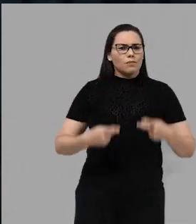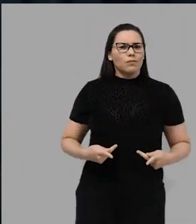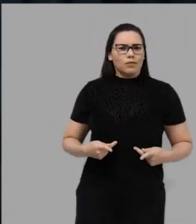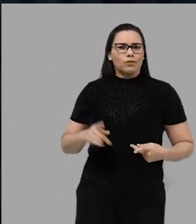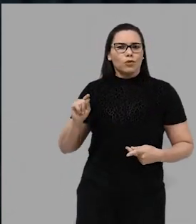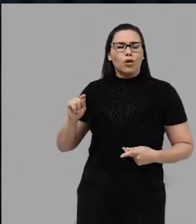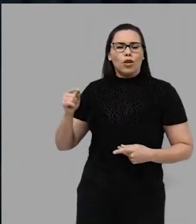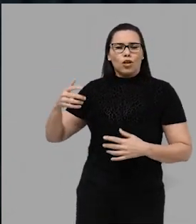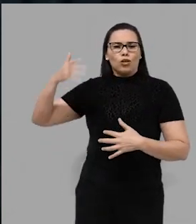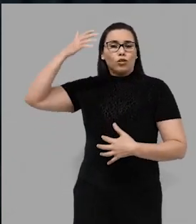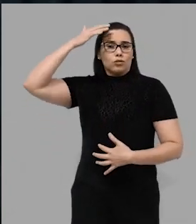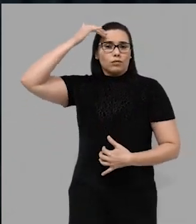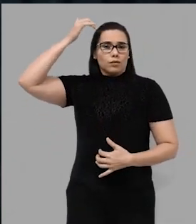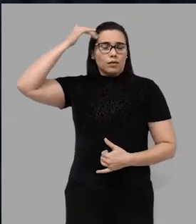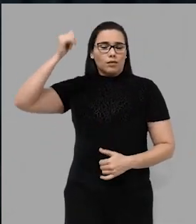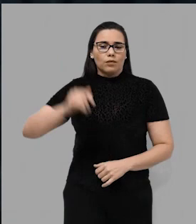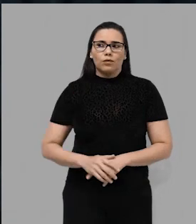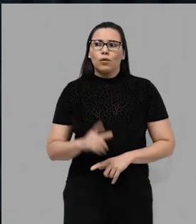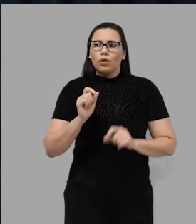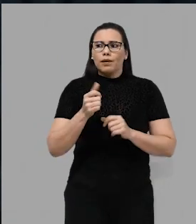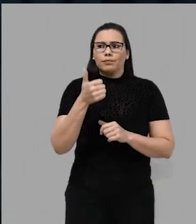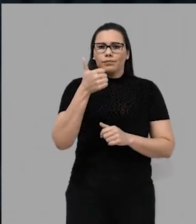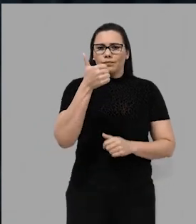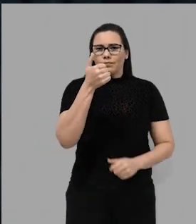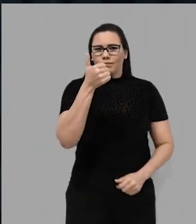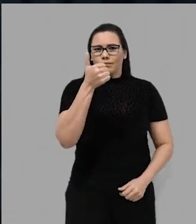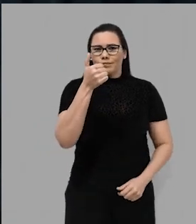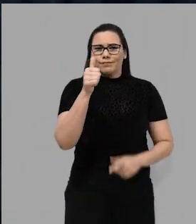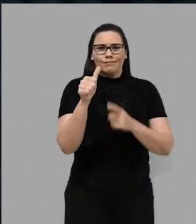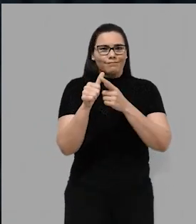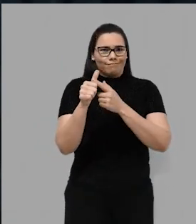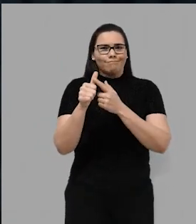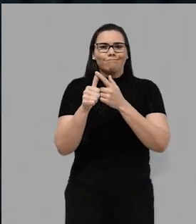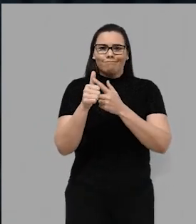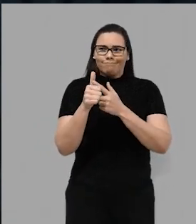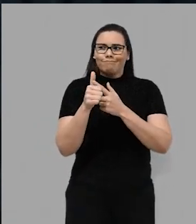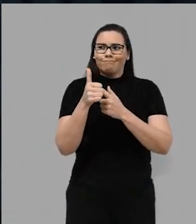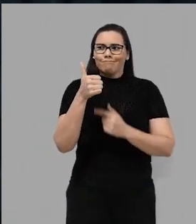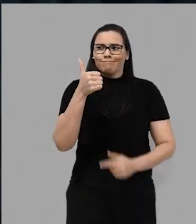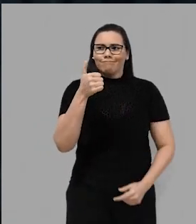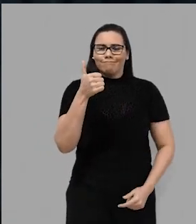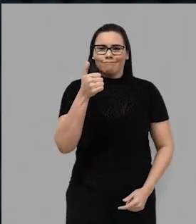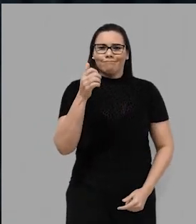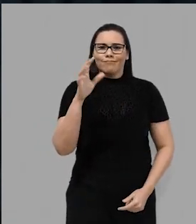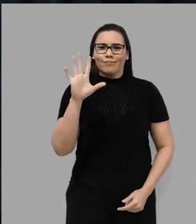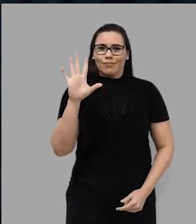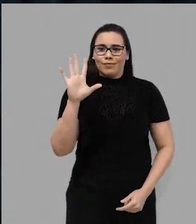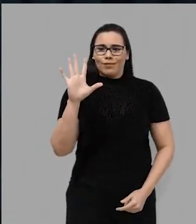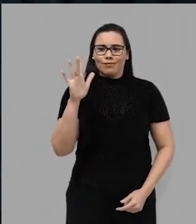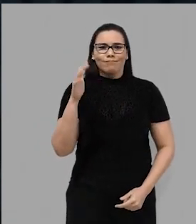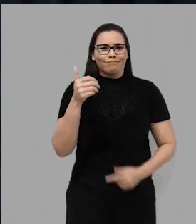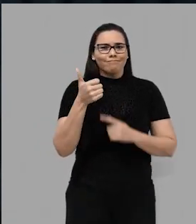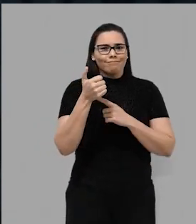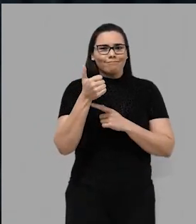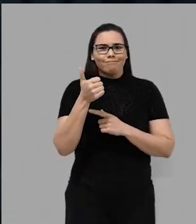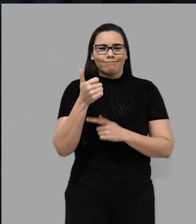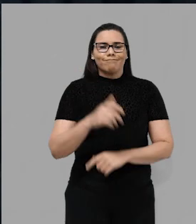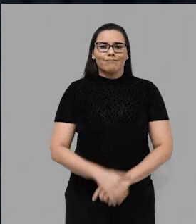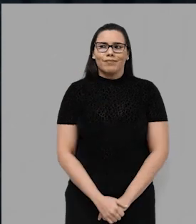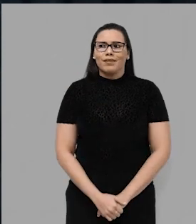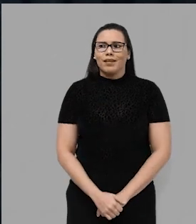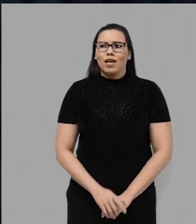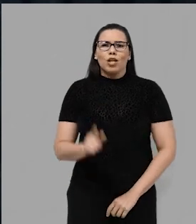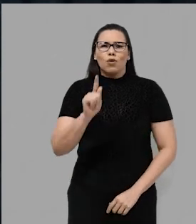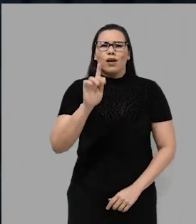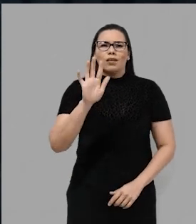primatas, polegar opositor. Ó, nós temos aqui um polegar que se opõe aos demais dedos. Não, ele não se mexe